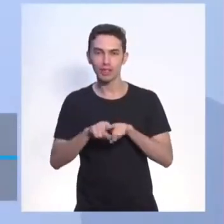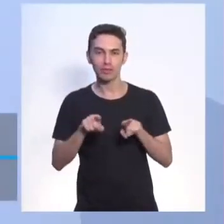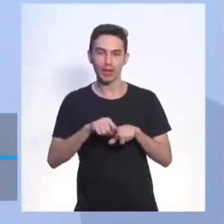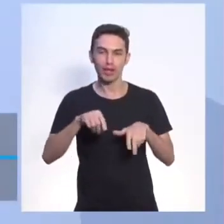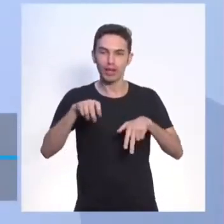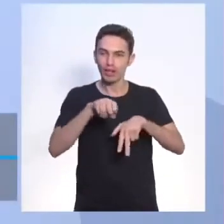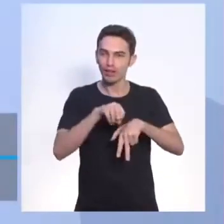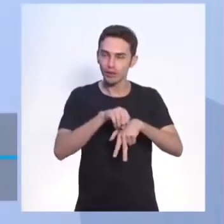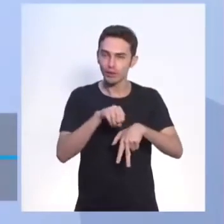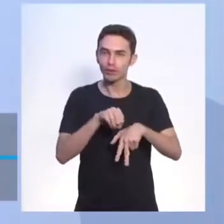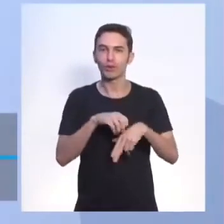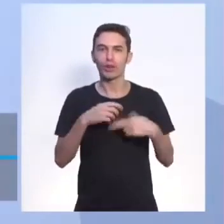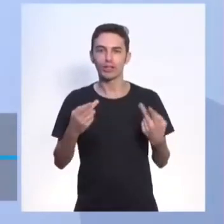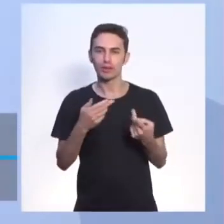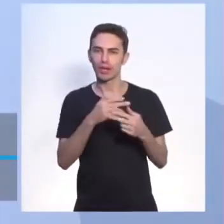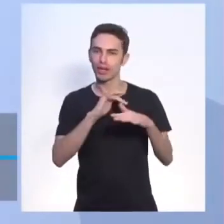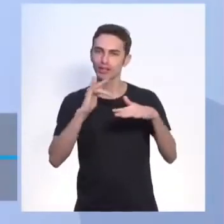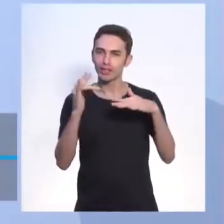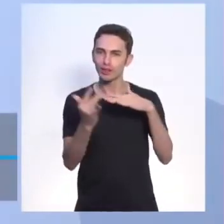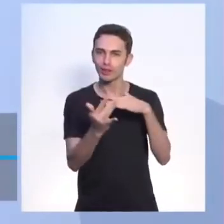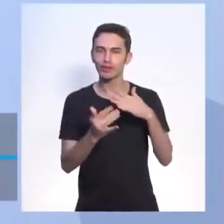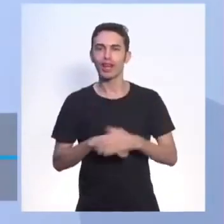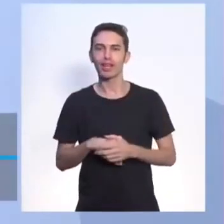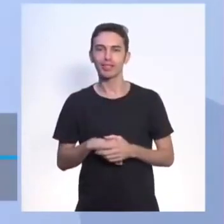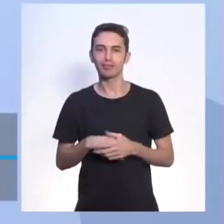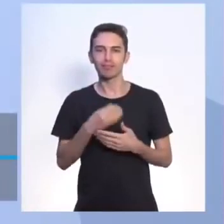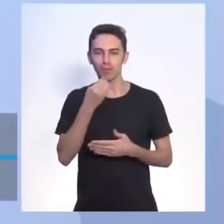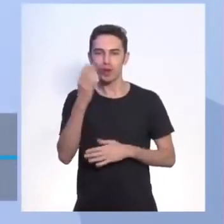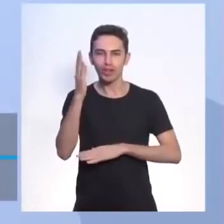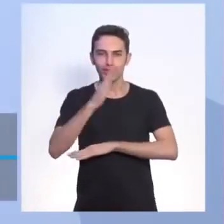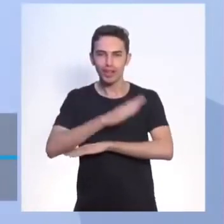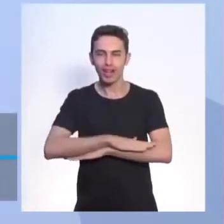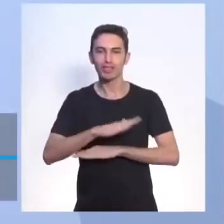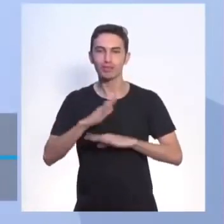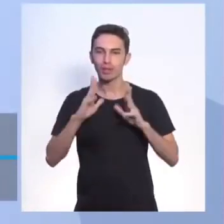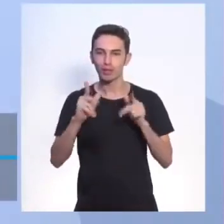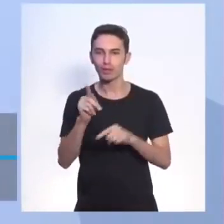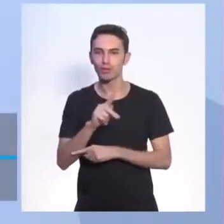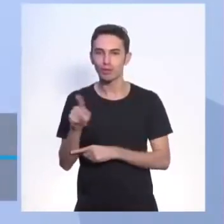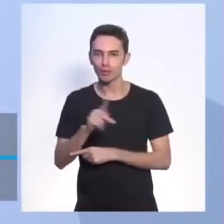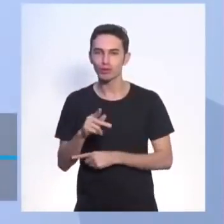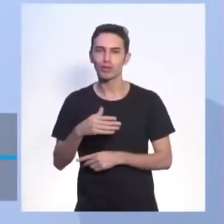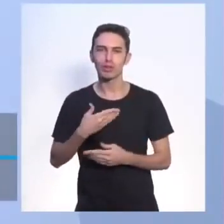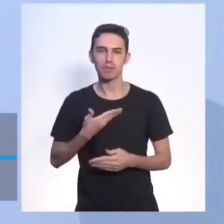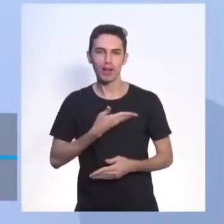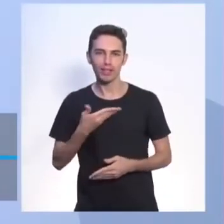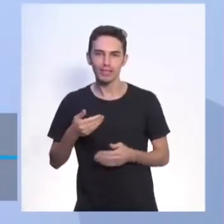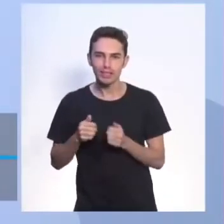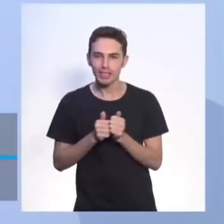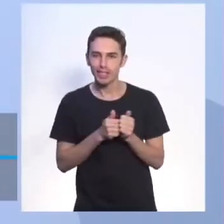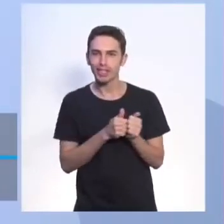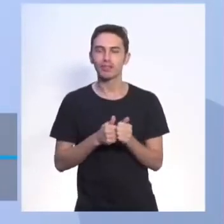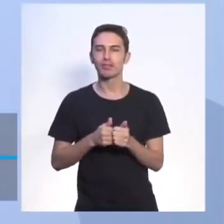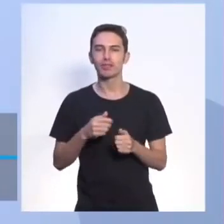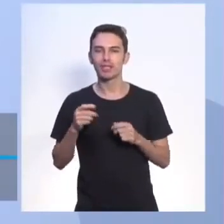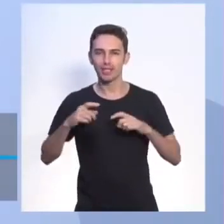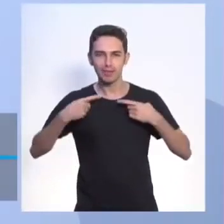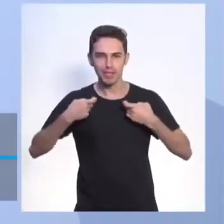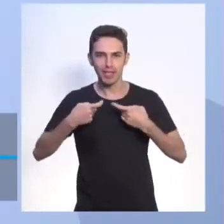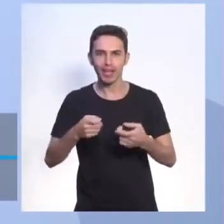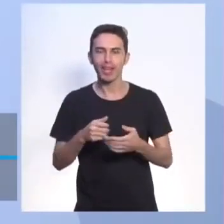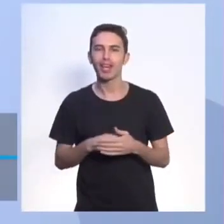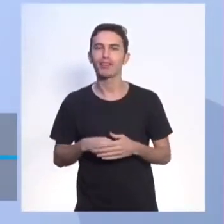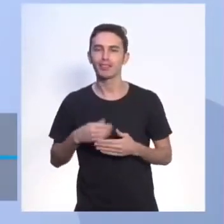Cultura, nas outras redes sociais. Uma boa tarde para os professores, parceiros e guerreiros que também estão aí